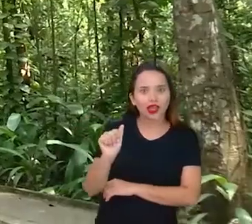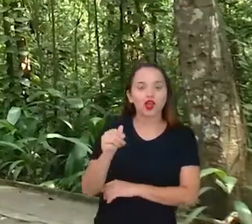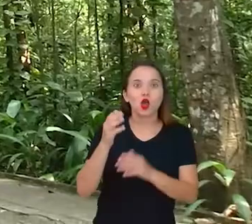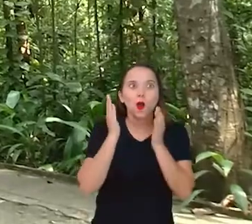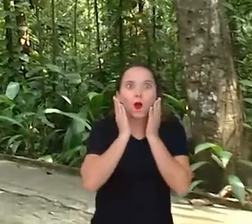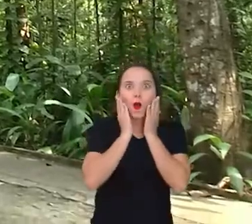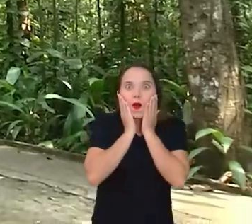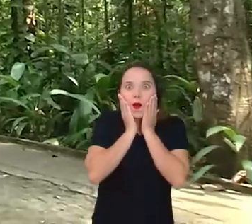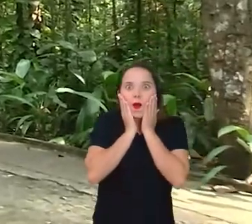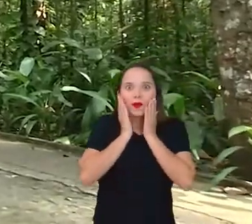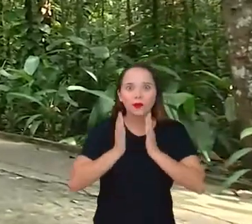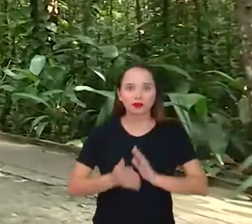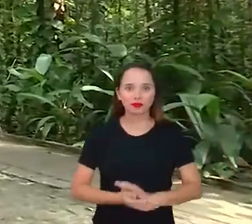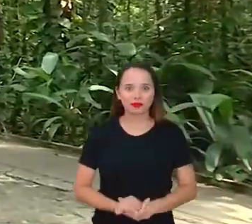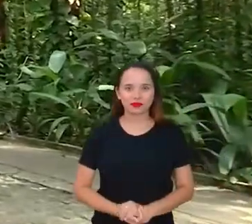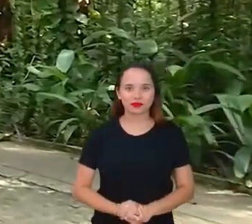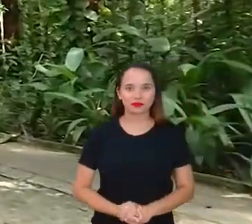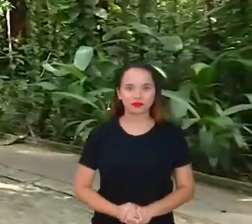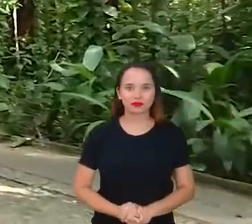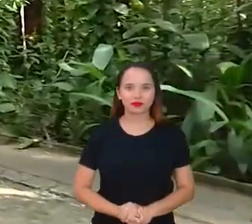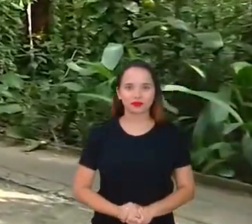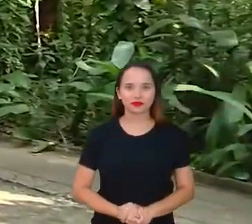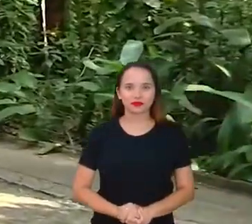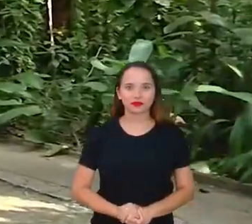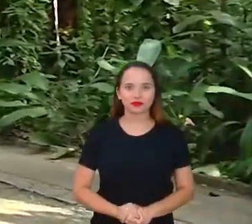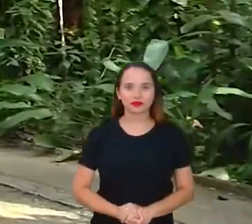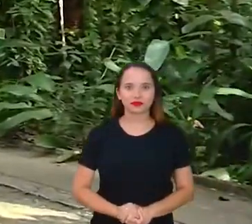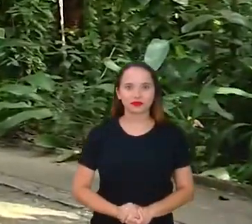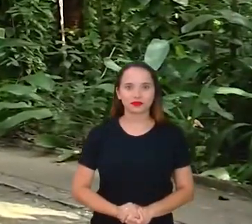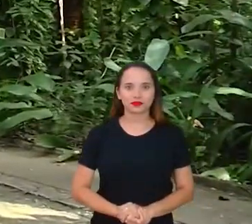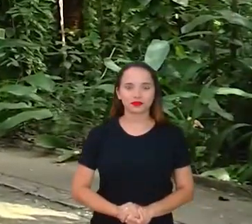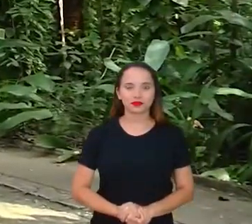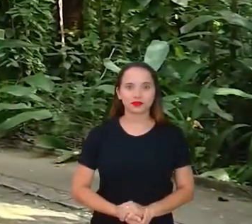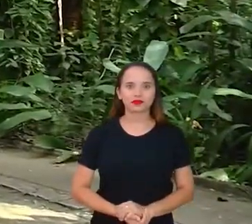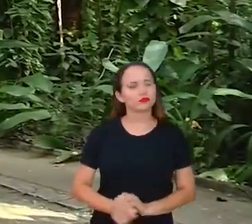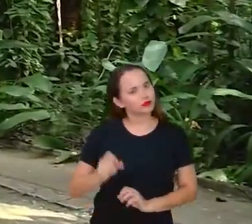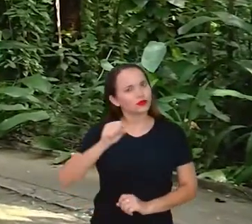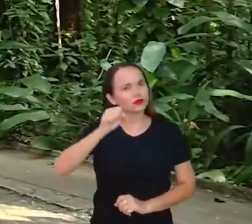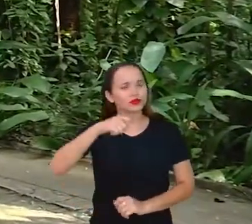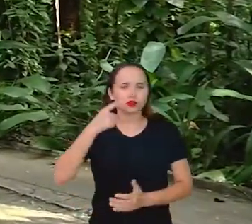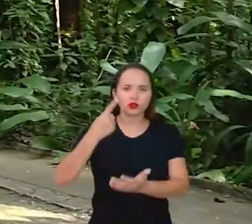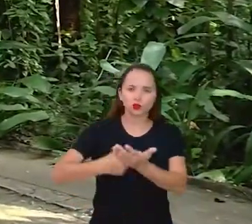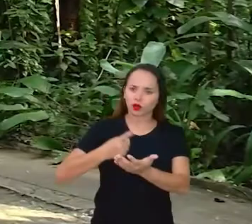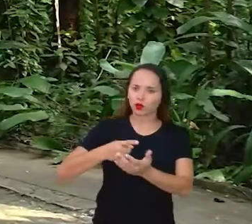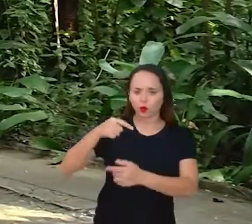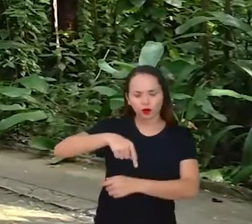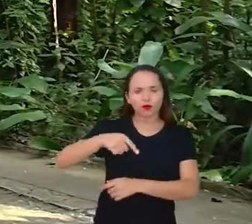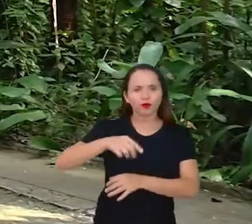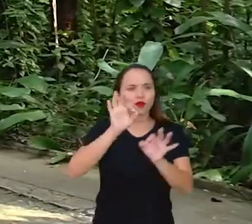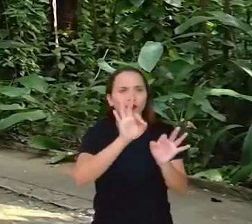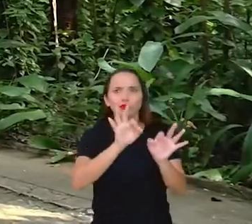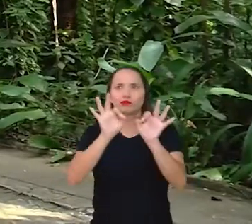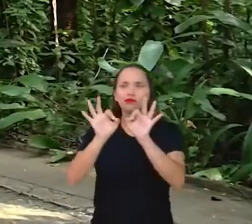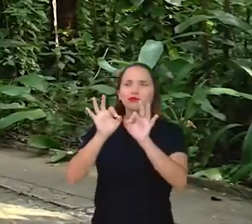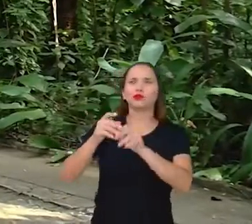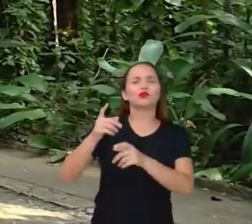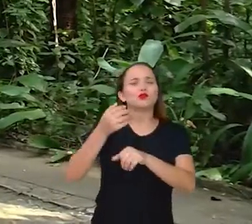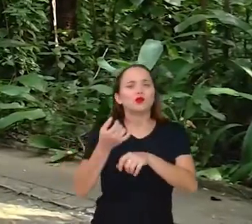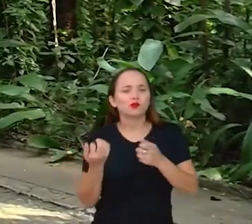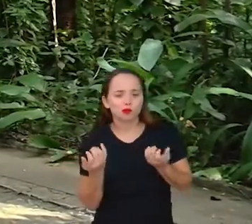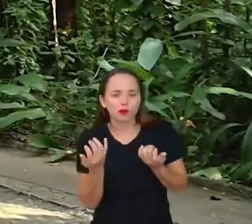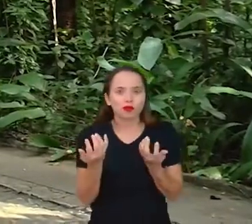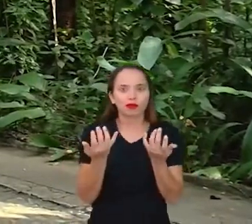Ah! Olha, a gente marcou pra ver as orquídeas, as